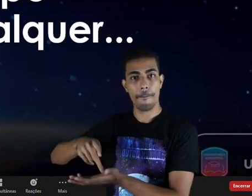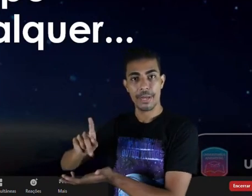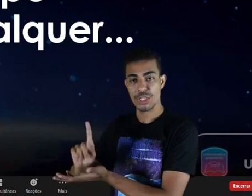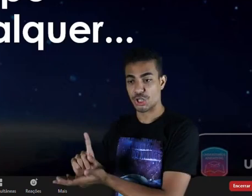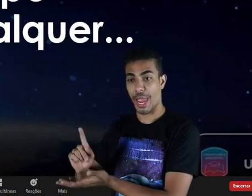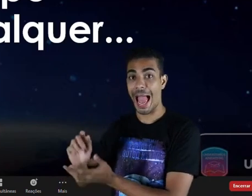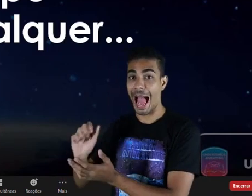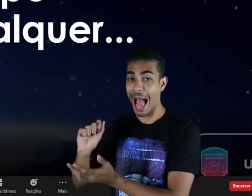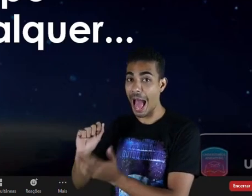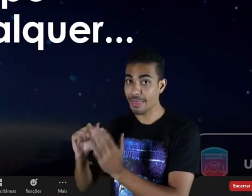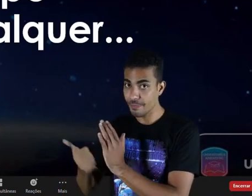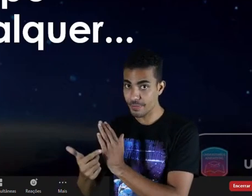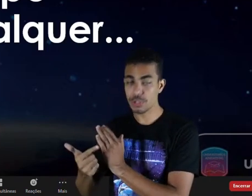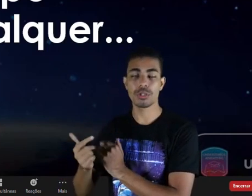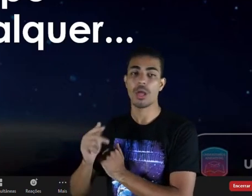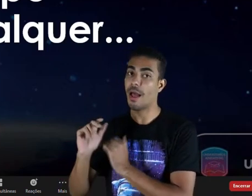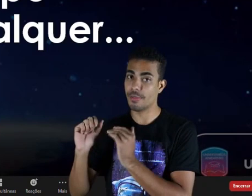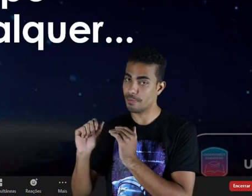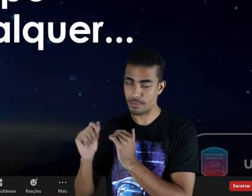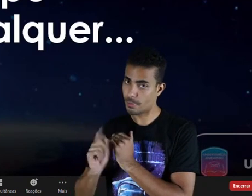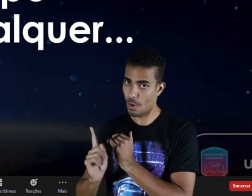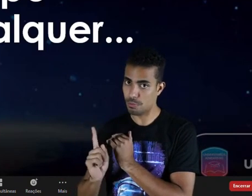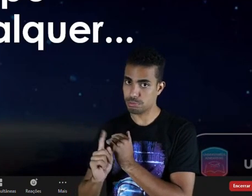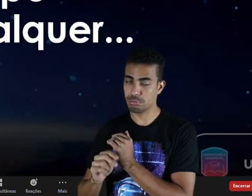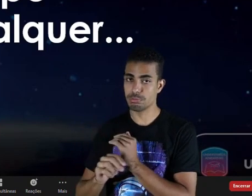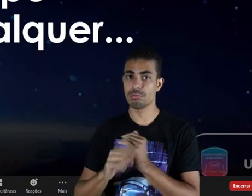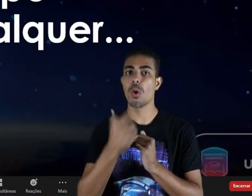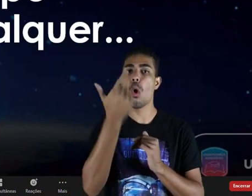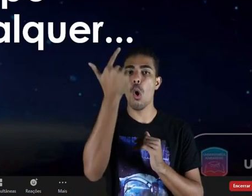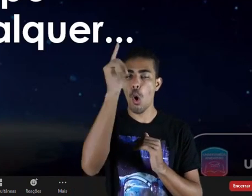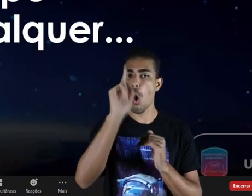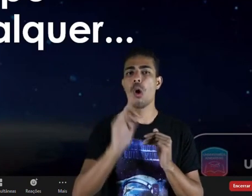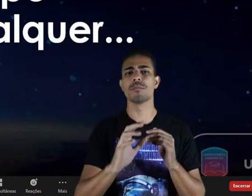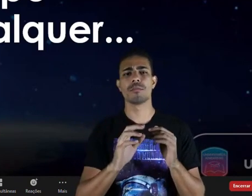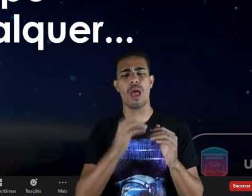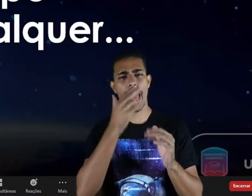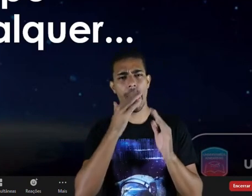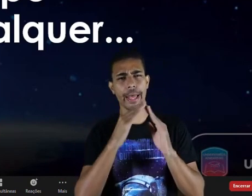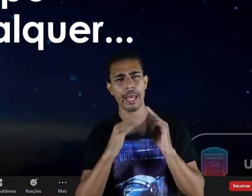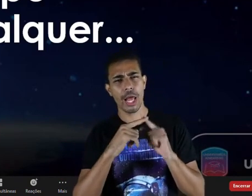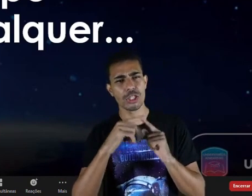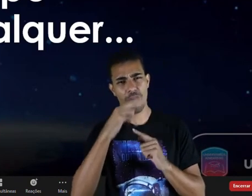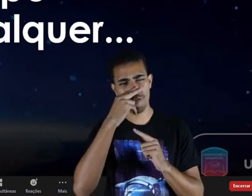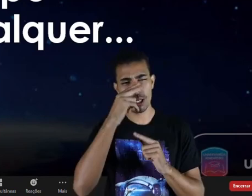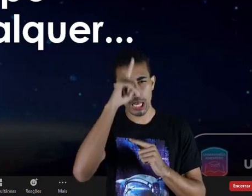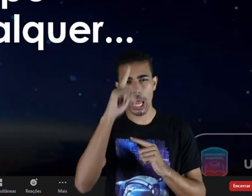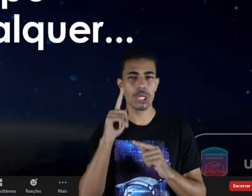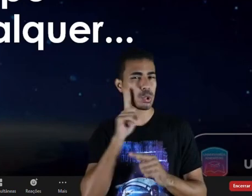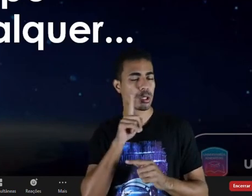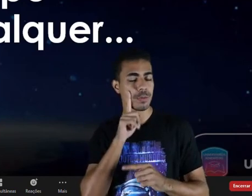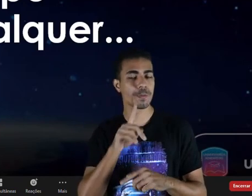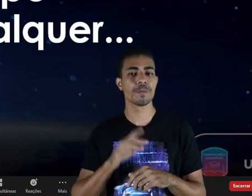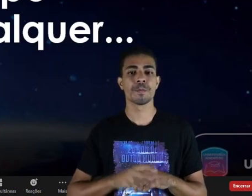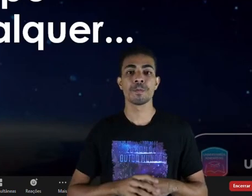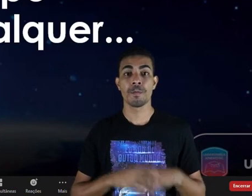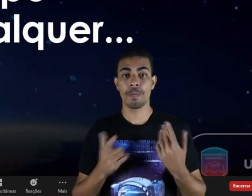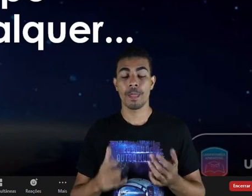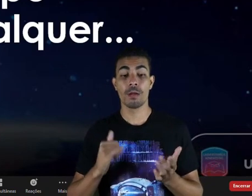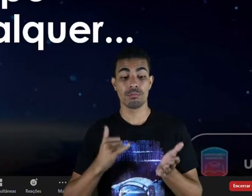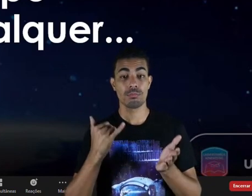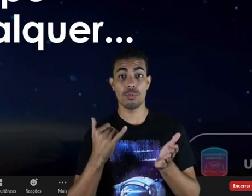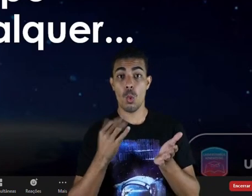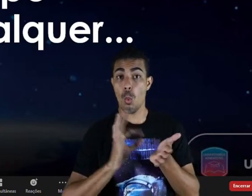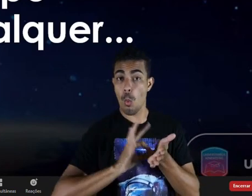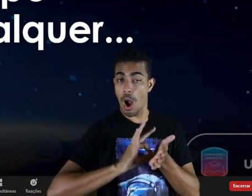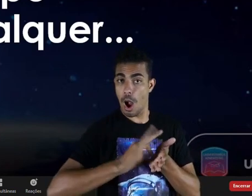grupos adventistas. Veio de uma igreja evangélica dos Estados Unidos. Mas foi num local lá nos Estados Unidos que o autor do livro de